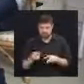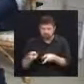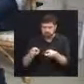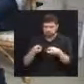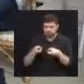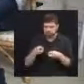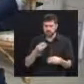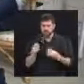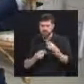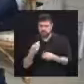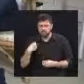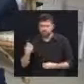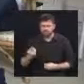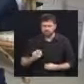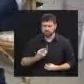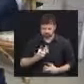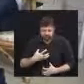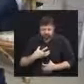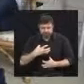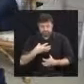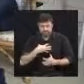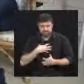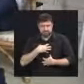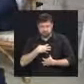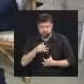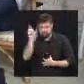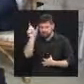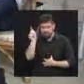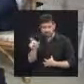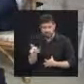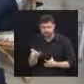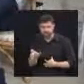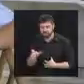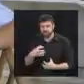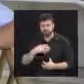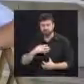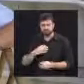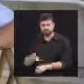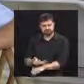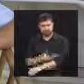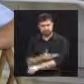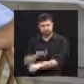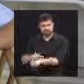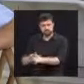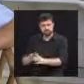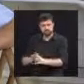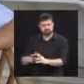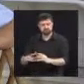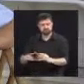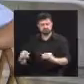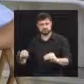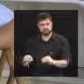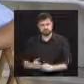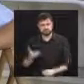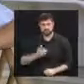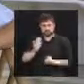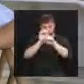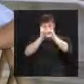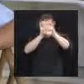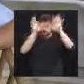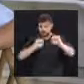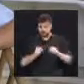a gente possa penetrar e tratar realmente o indivíduo como um todo. E uma coisa que é para deixar bem claro e